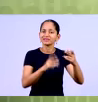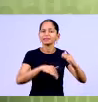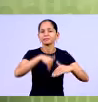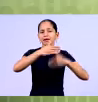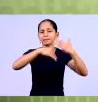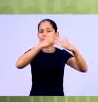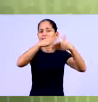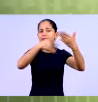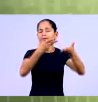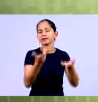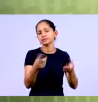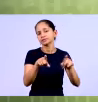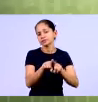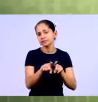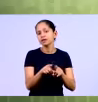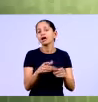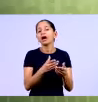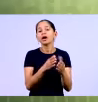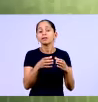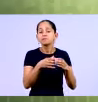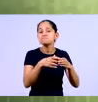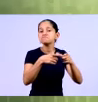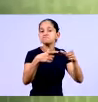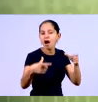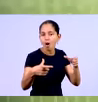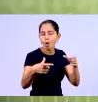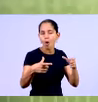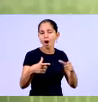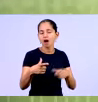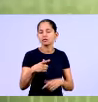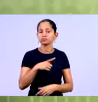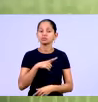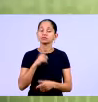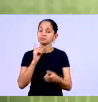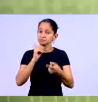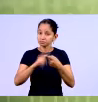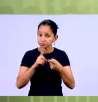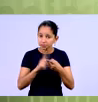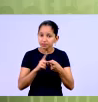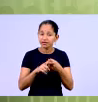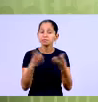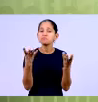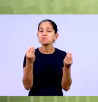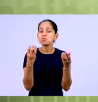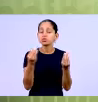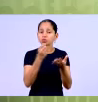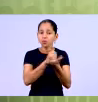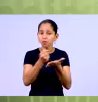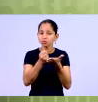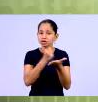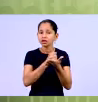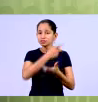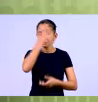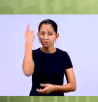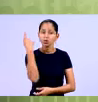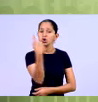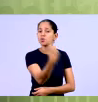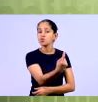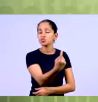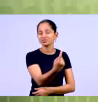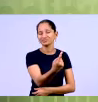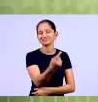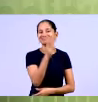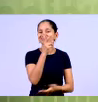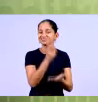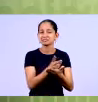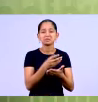mais e consigam entrar mais no mercado. Por quê? Grande parte das contratações dos trabalhadores estão nessas empresas. É